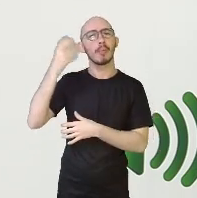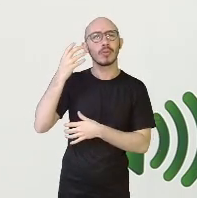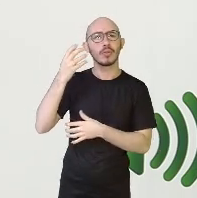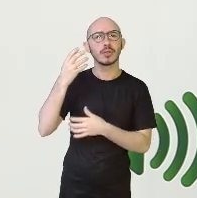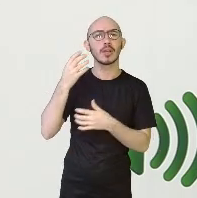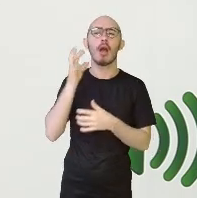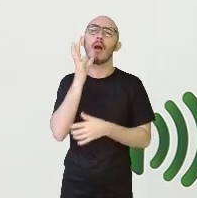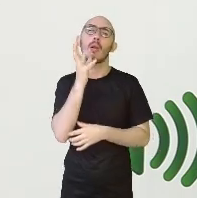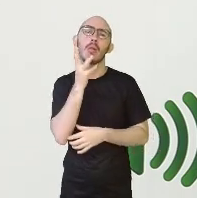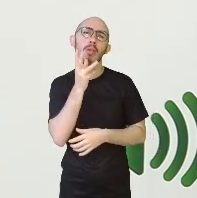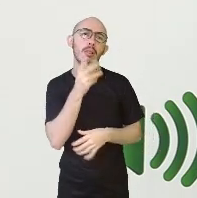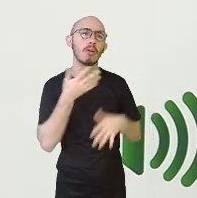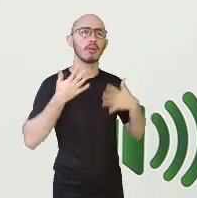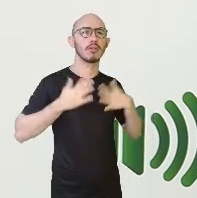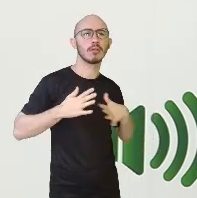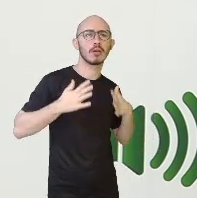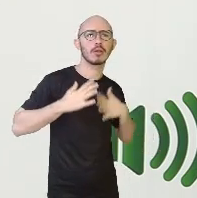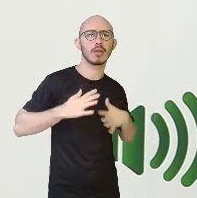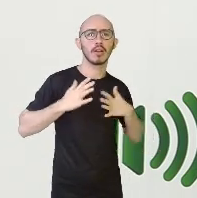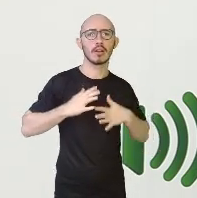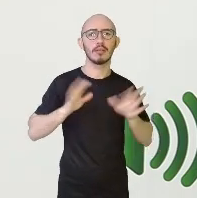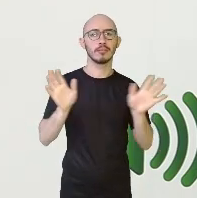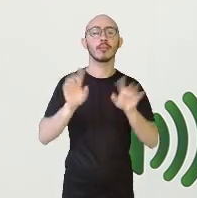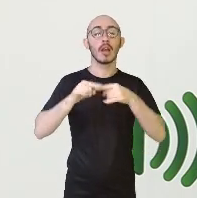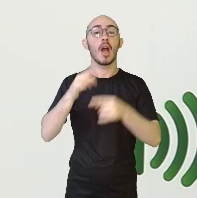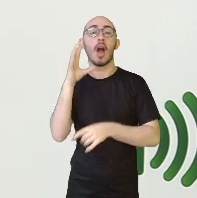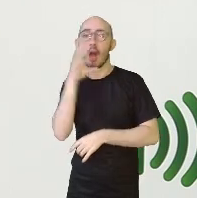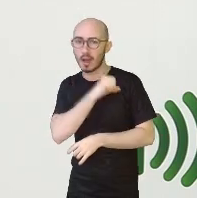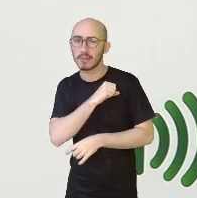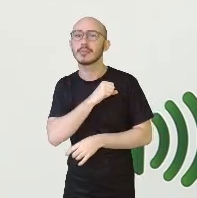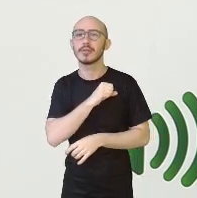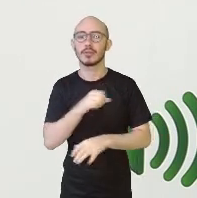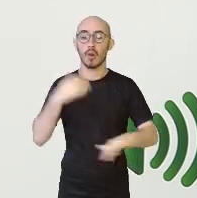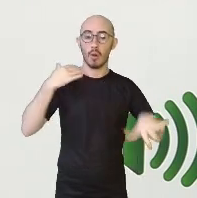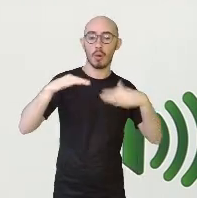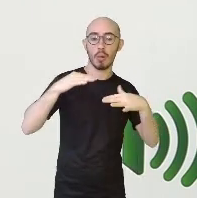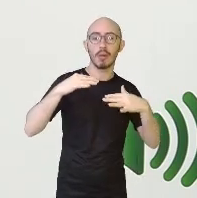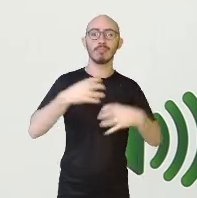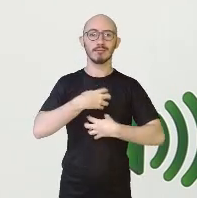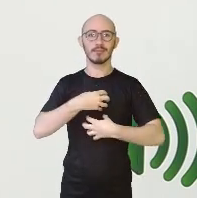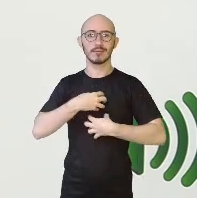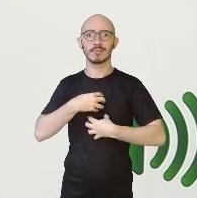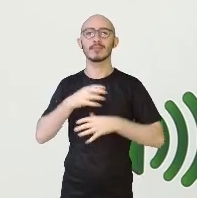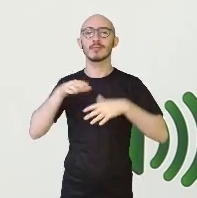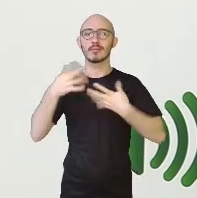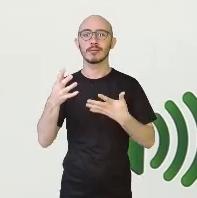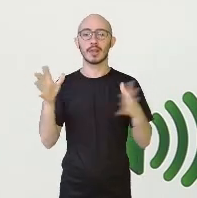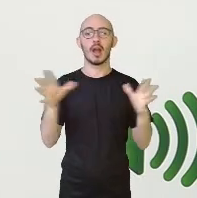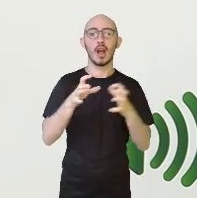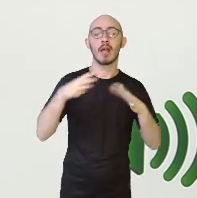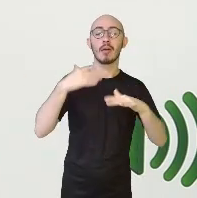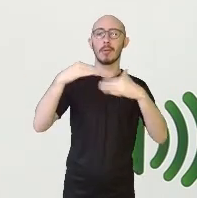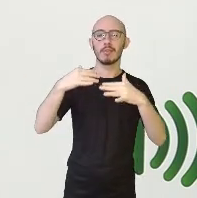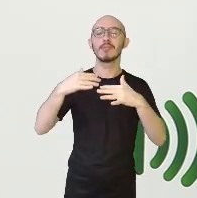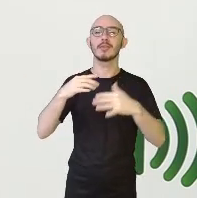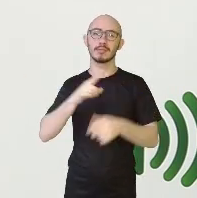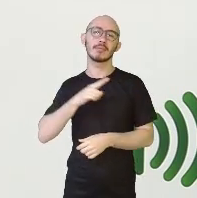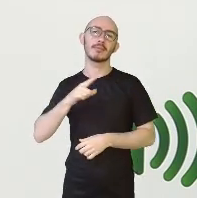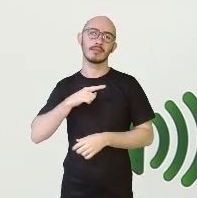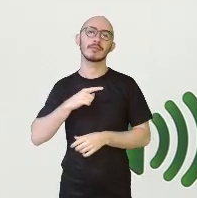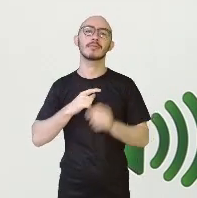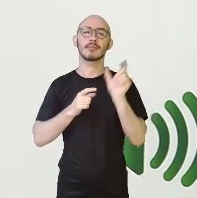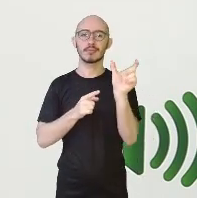lenta, é uma música rápida, é rápido, né? Agita. Então, ó, agitação, confusão, reboliço, vem